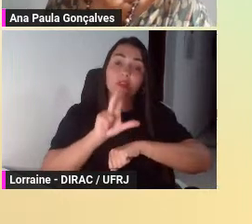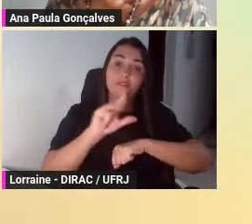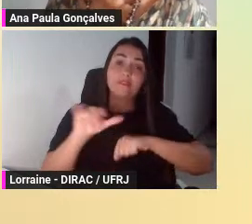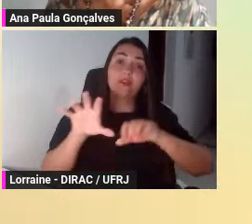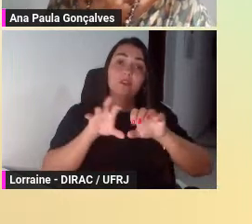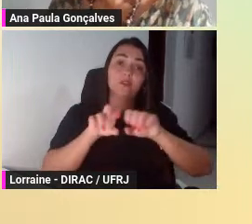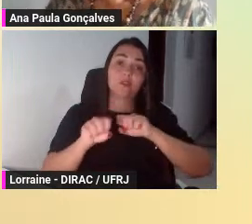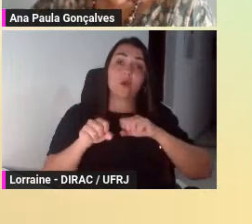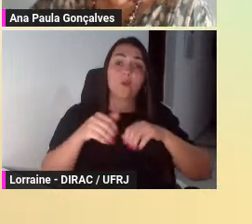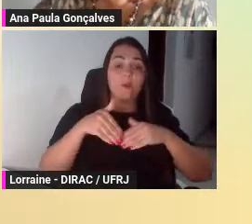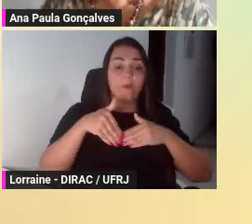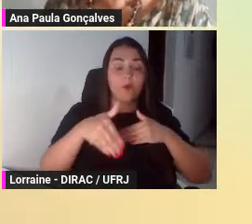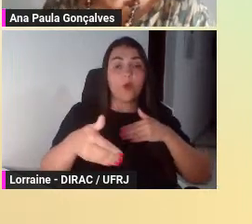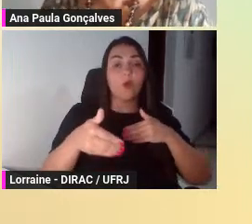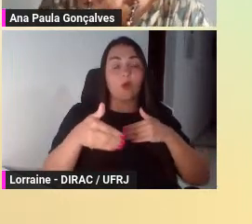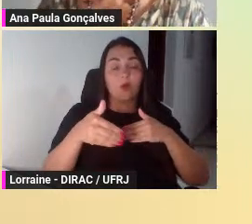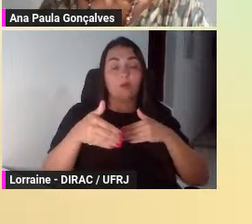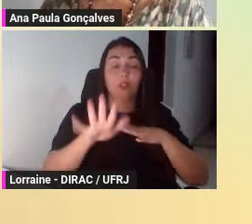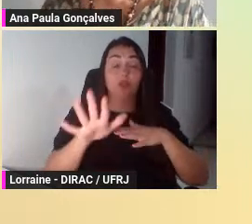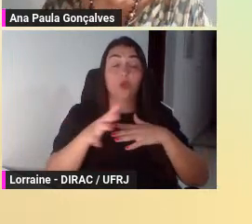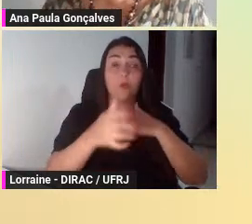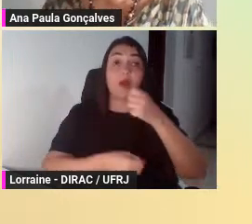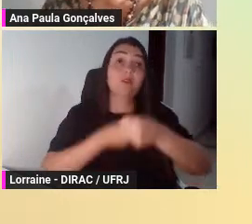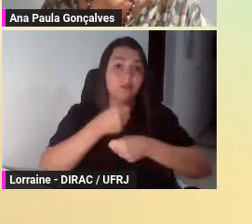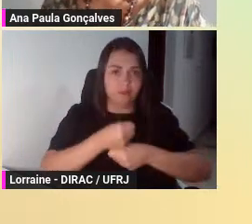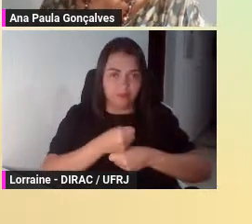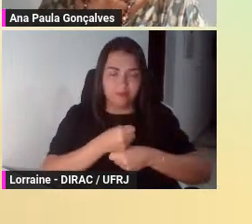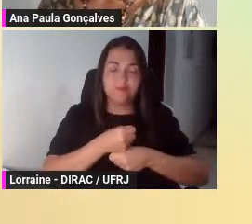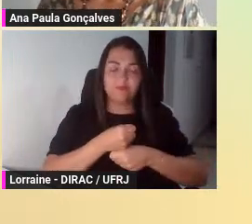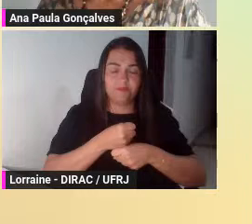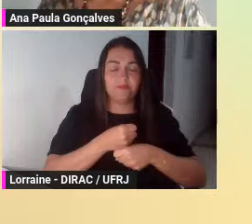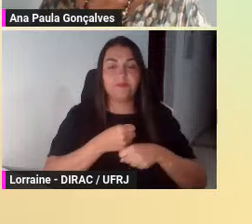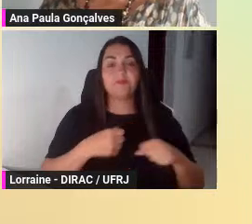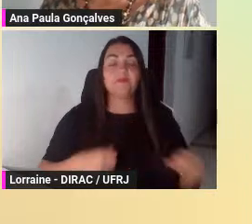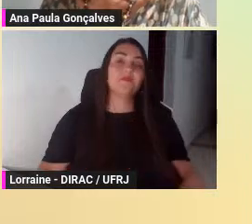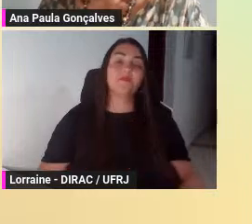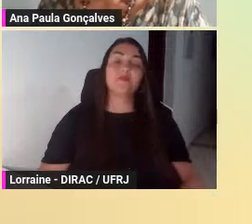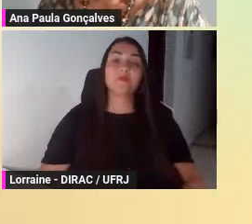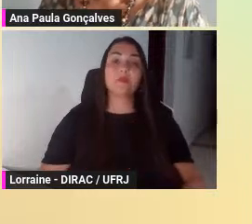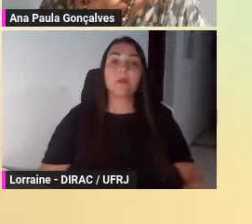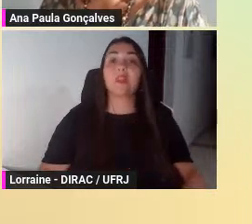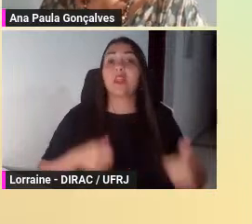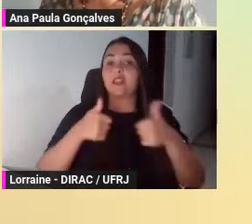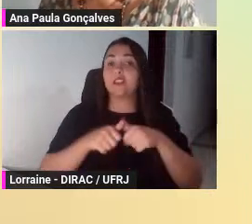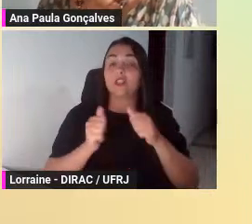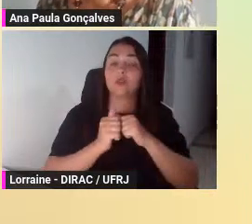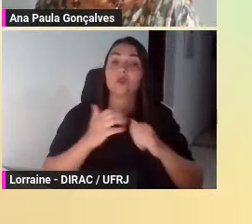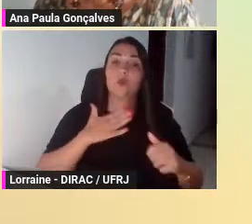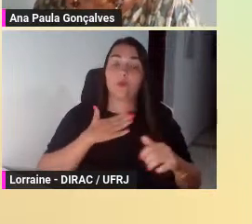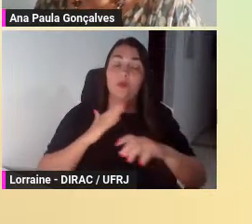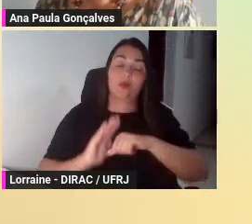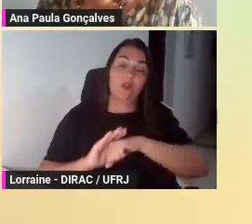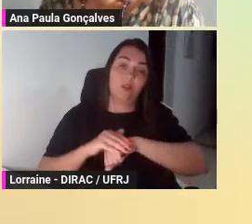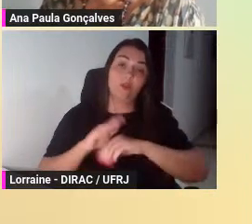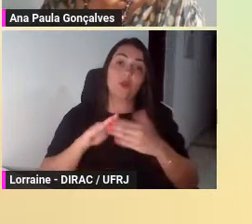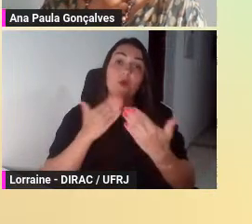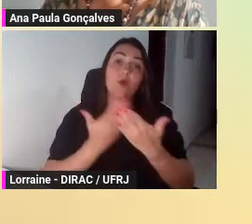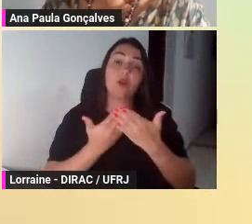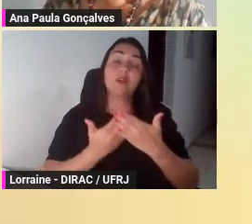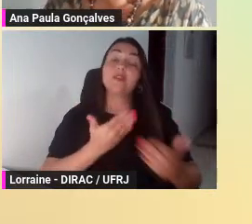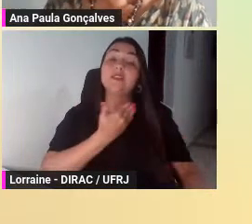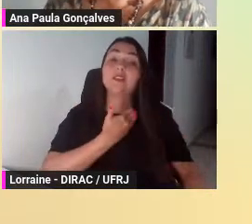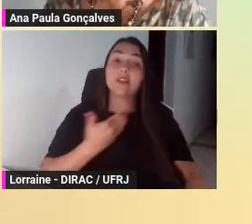próximo ano, e estão comigo à noite, uma escola estadual, vivenciando